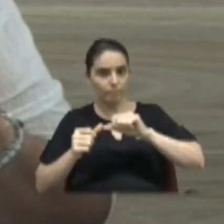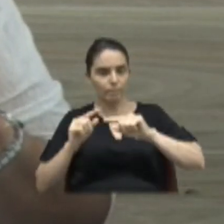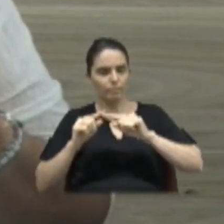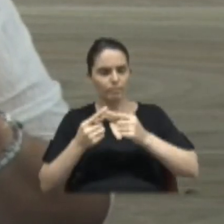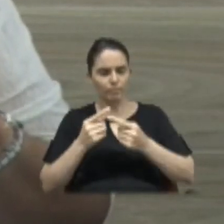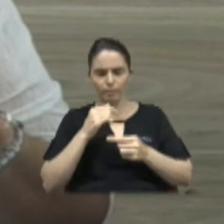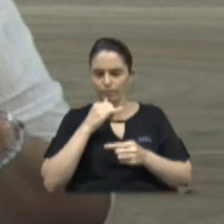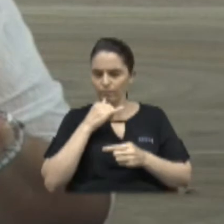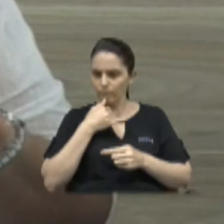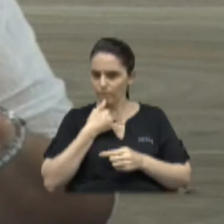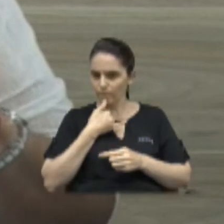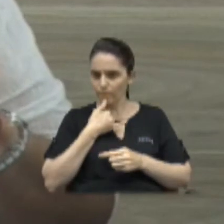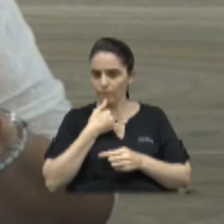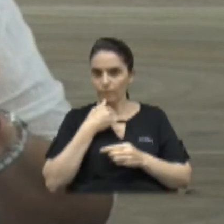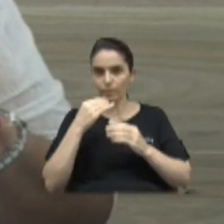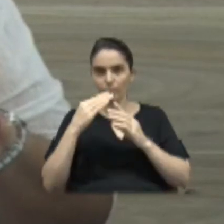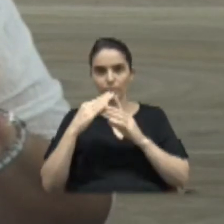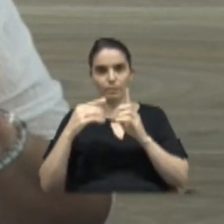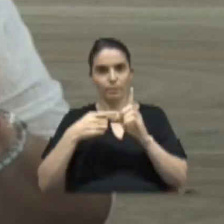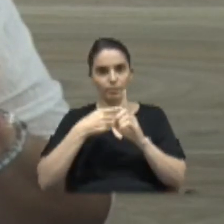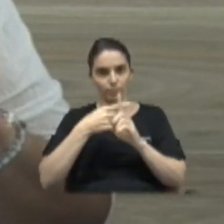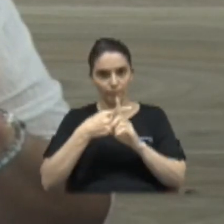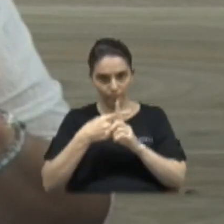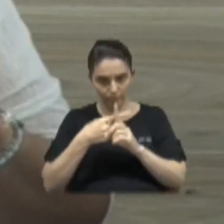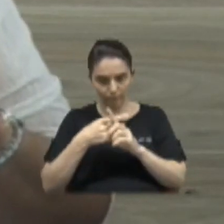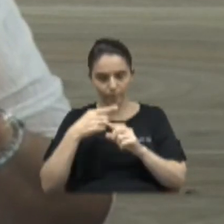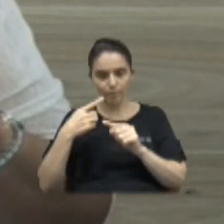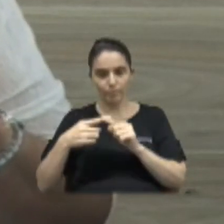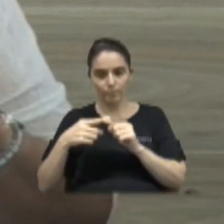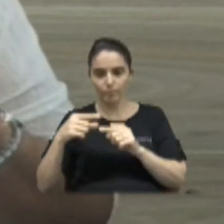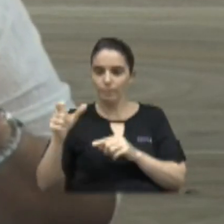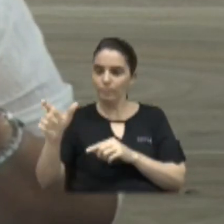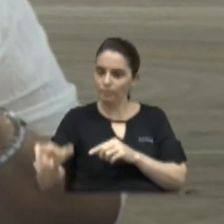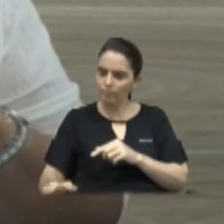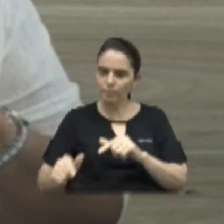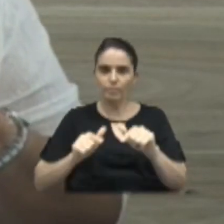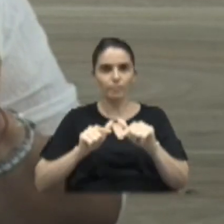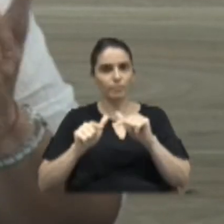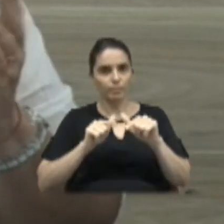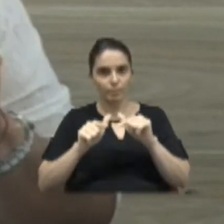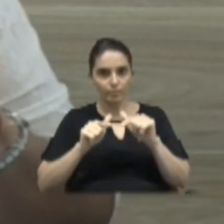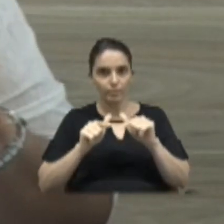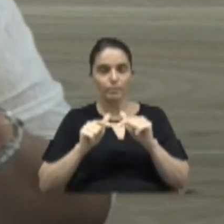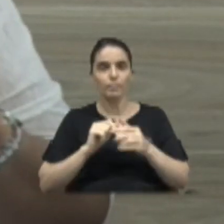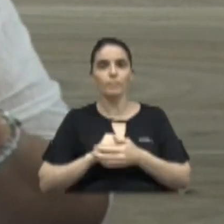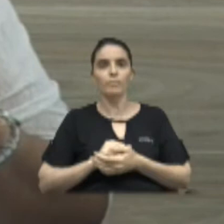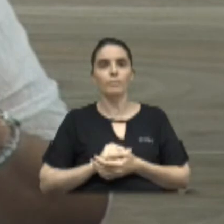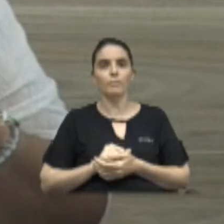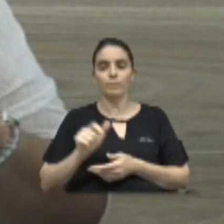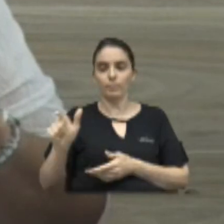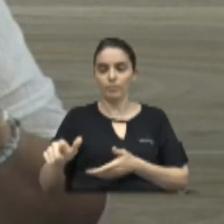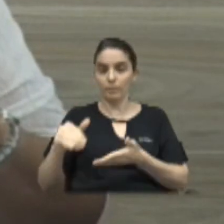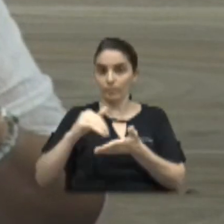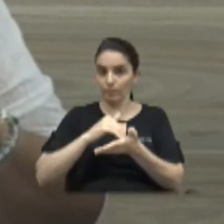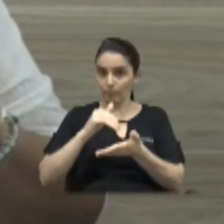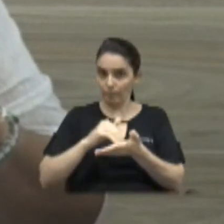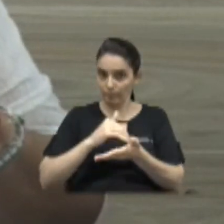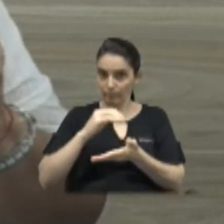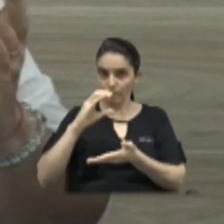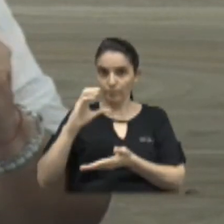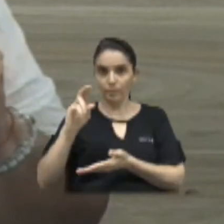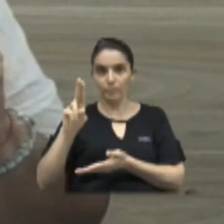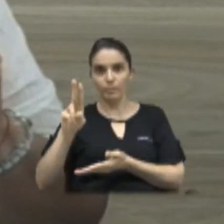na nossa diocese, pelos trabalhos que a Silvana fazia. Ela ficou como secretária da Cúria,